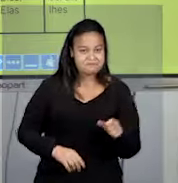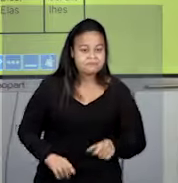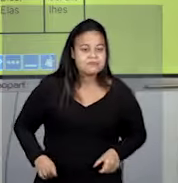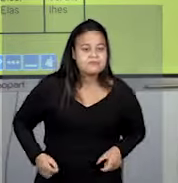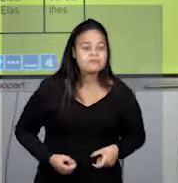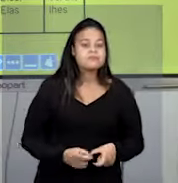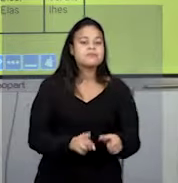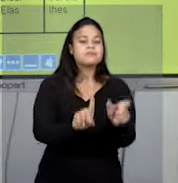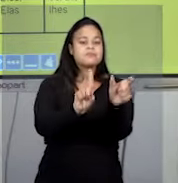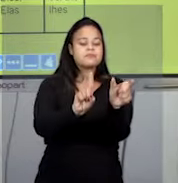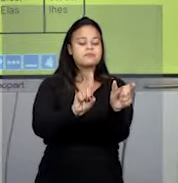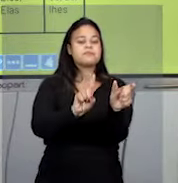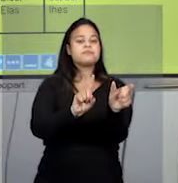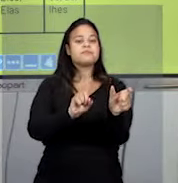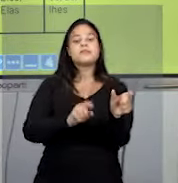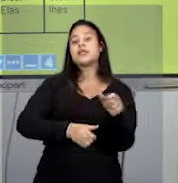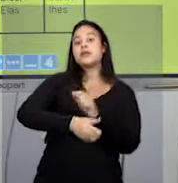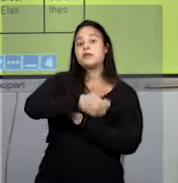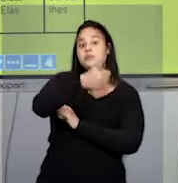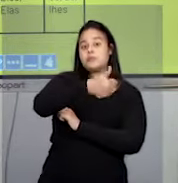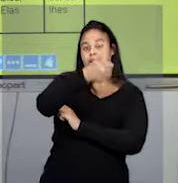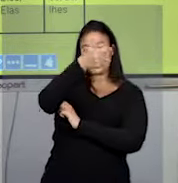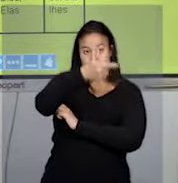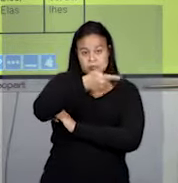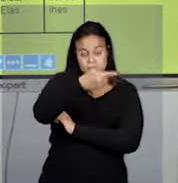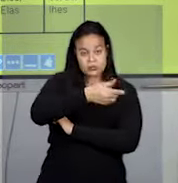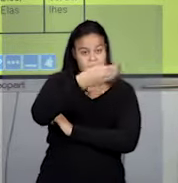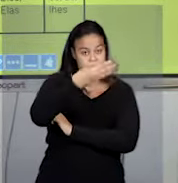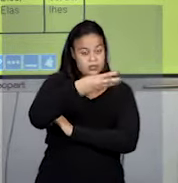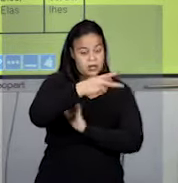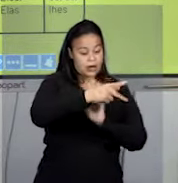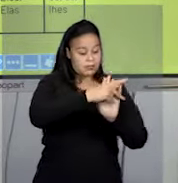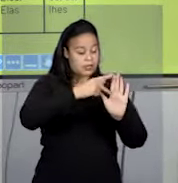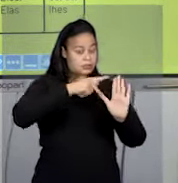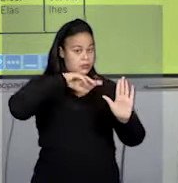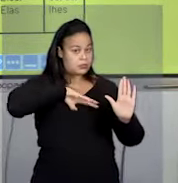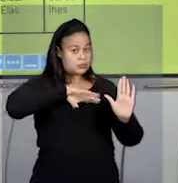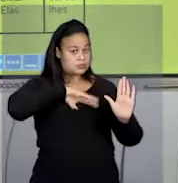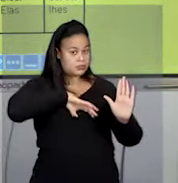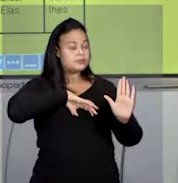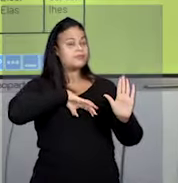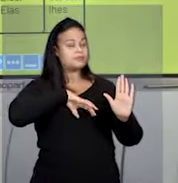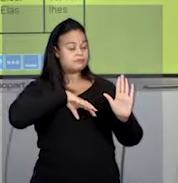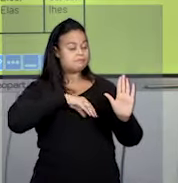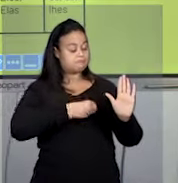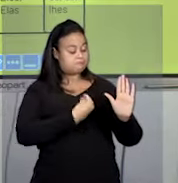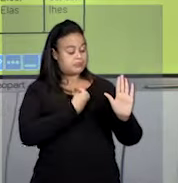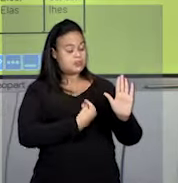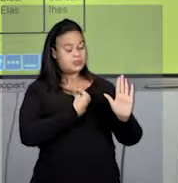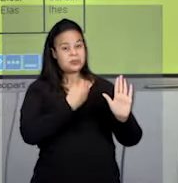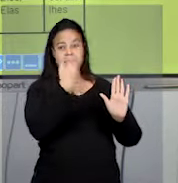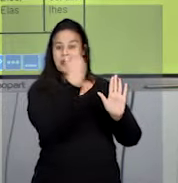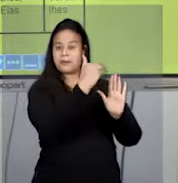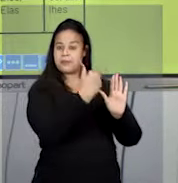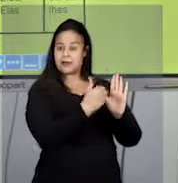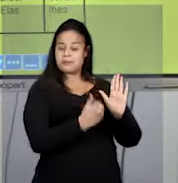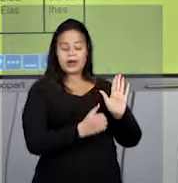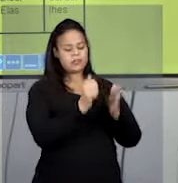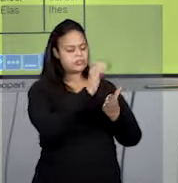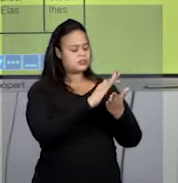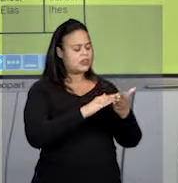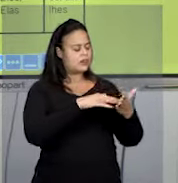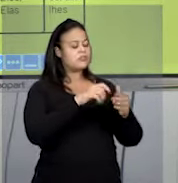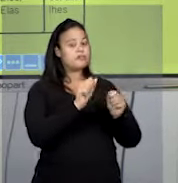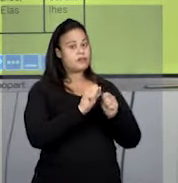primeira, segunda, terceira pessoa também, que você já percebeu que já existem vários exercícios que você já tem